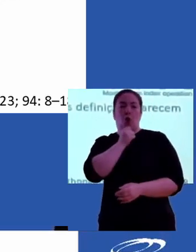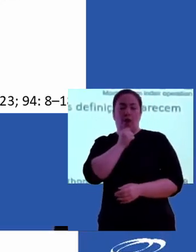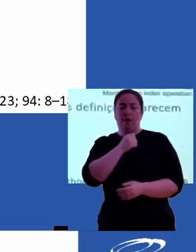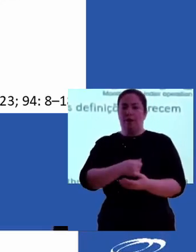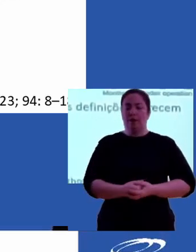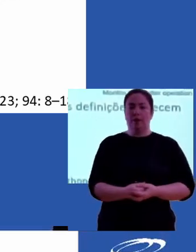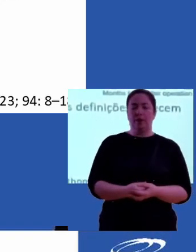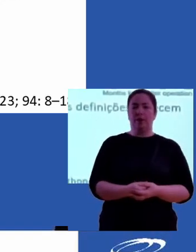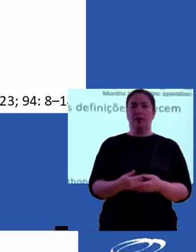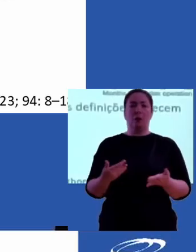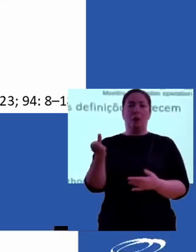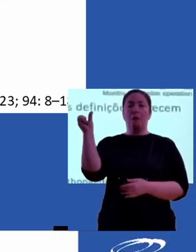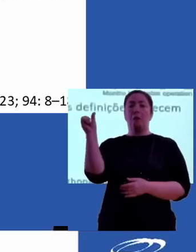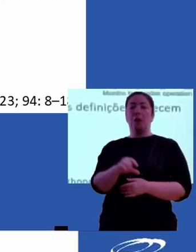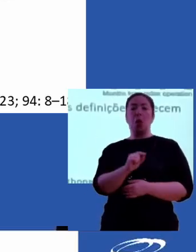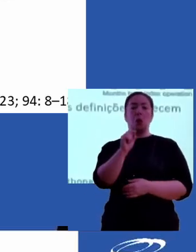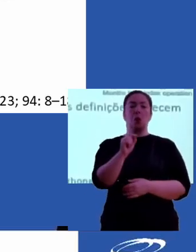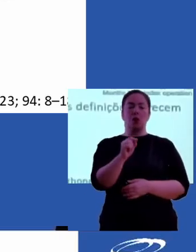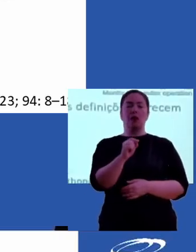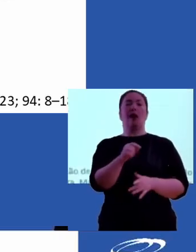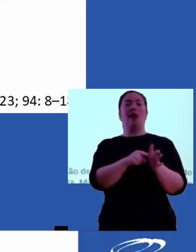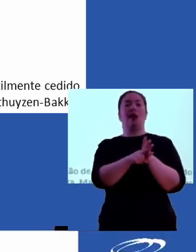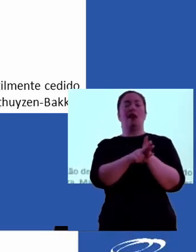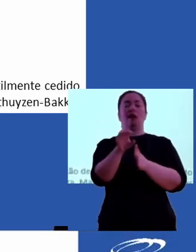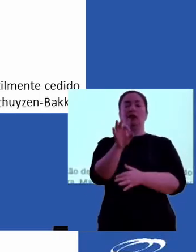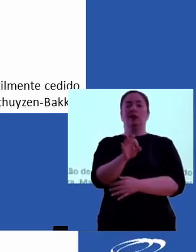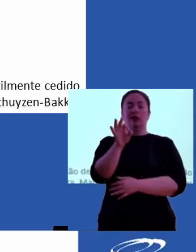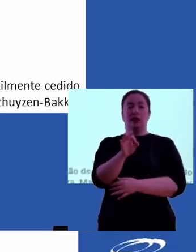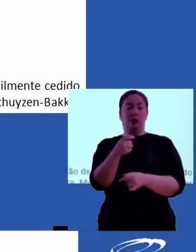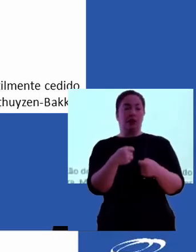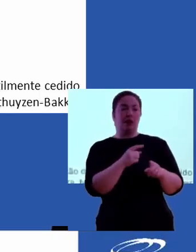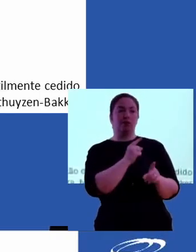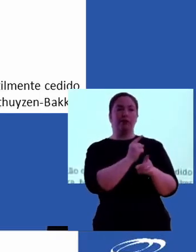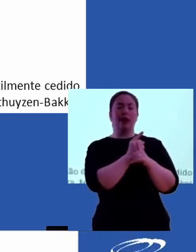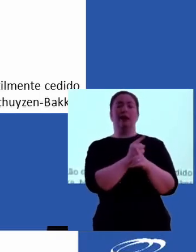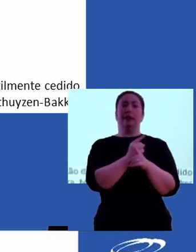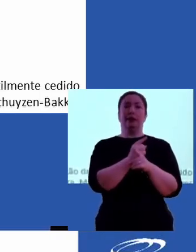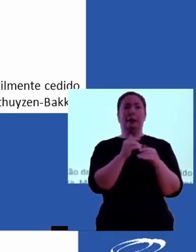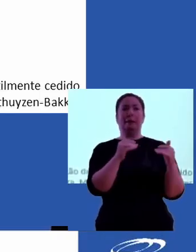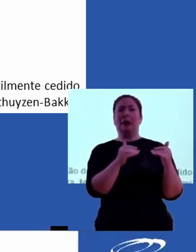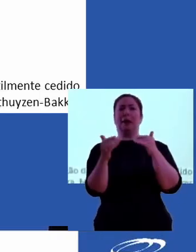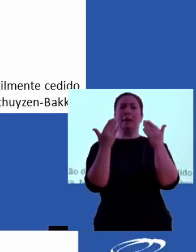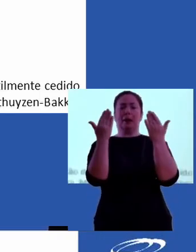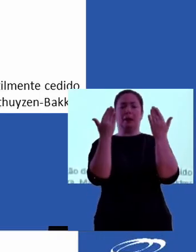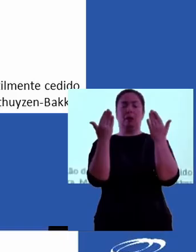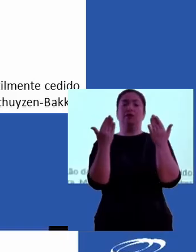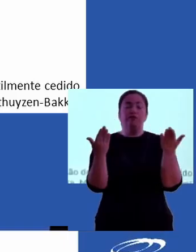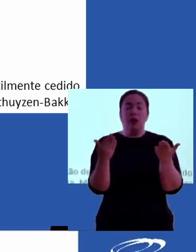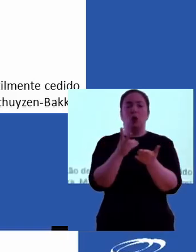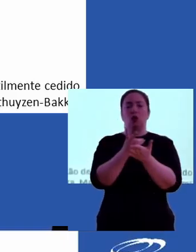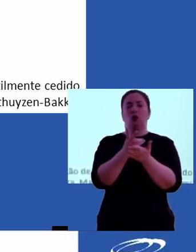pior, mostrando que esse diagnóstico realmente é preciso. Tá? Mas a gente continua com um problema se a gente tem 2 critérios aceitos de